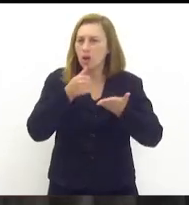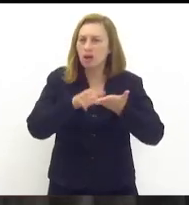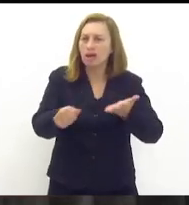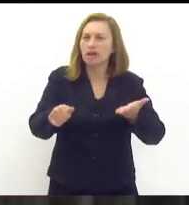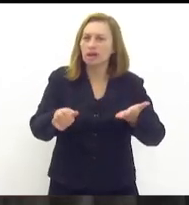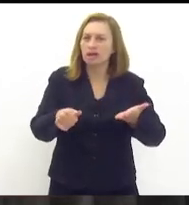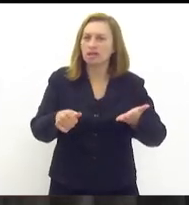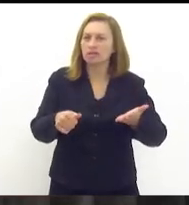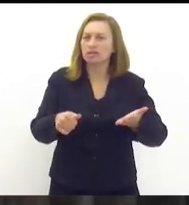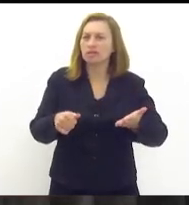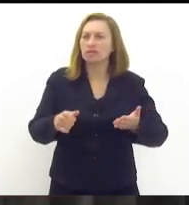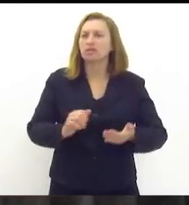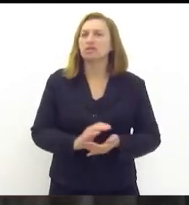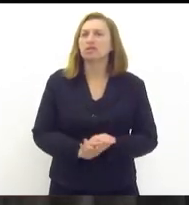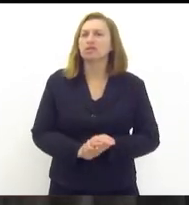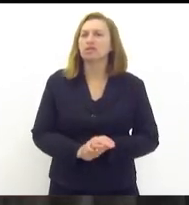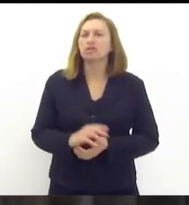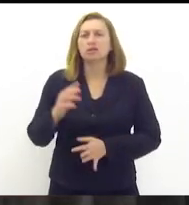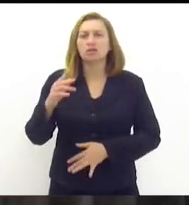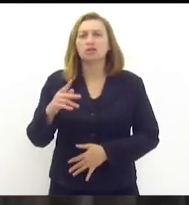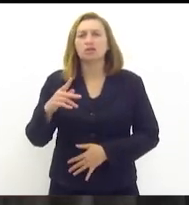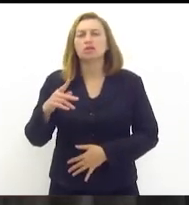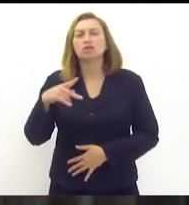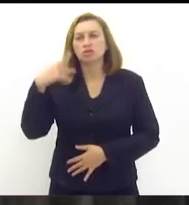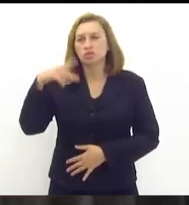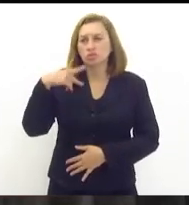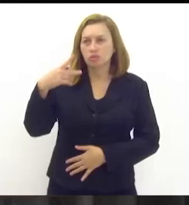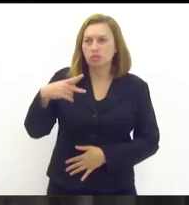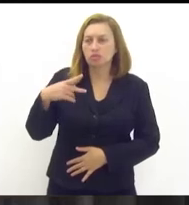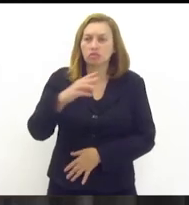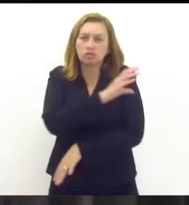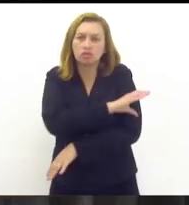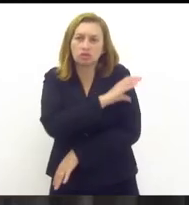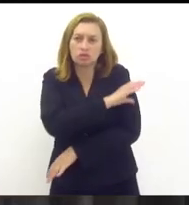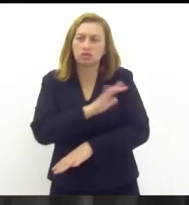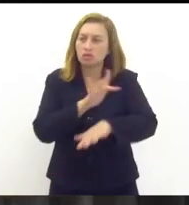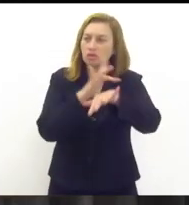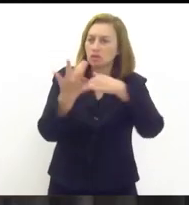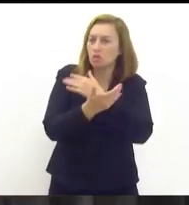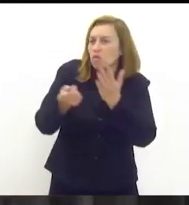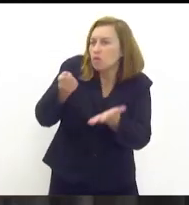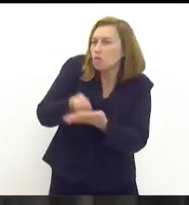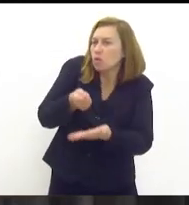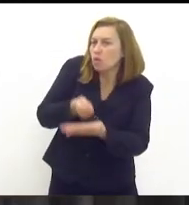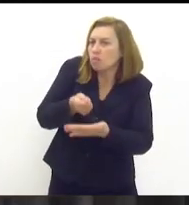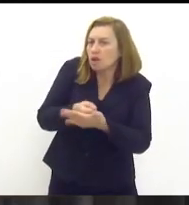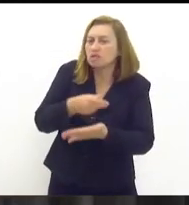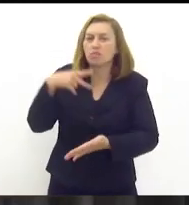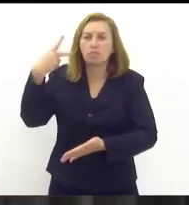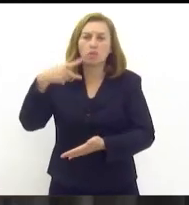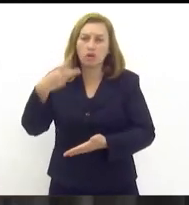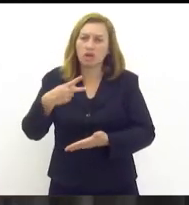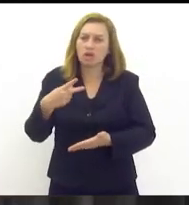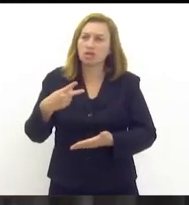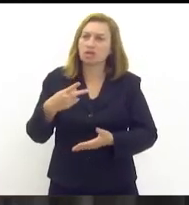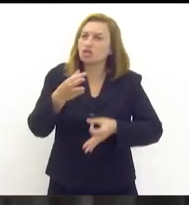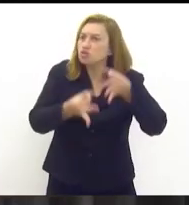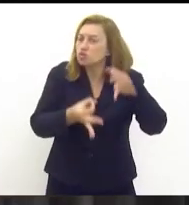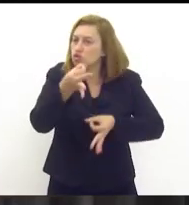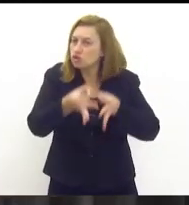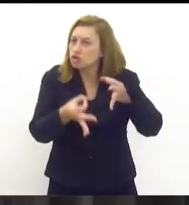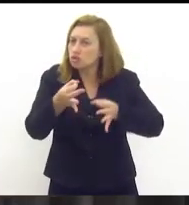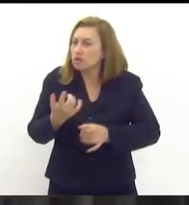às autoridades de Campos em suas redes sociais para cobrar políticas efetivas para que esse